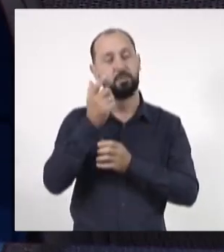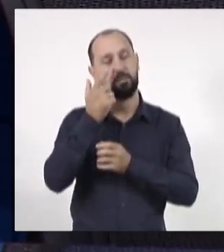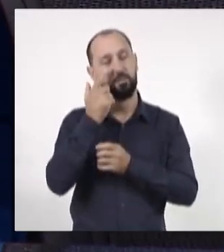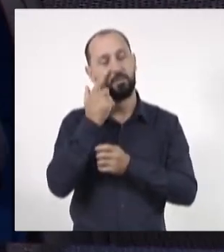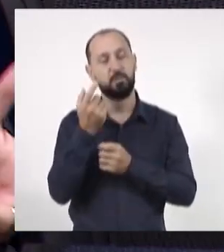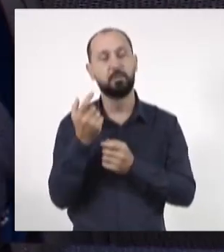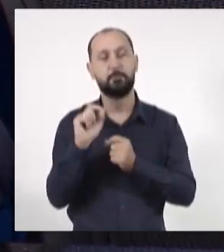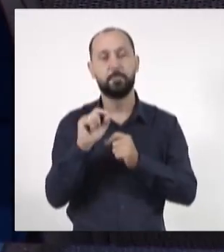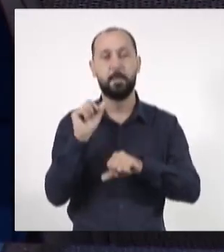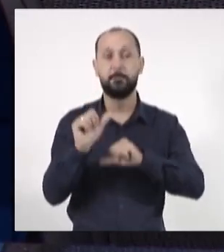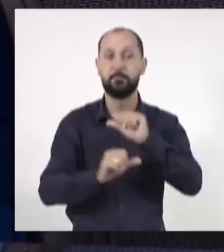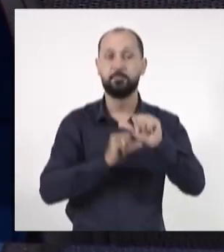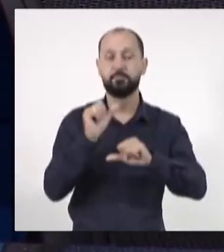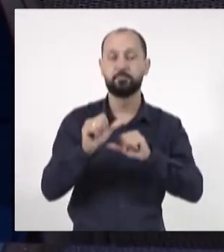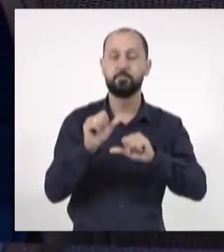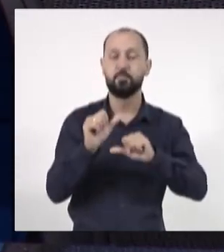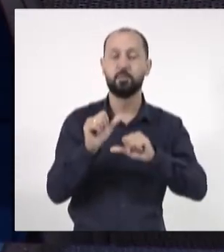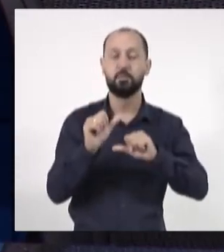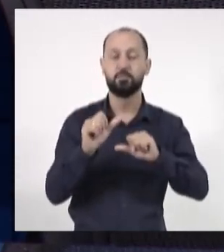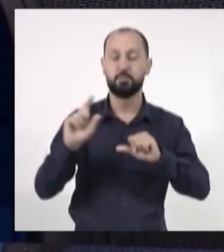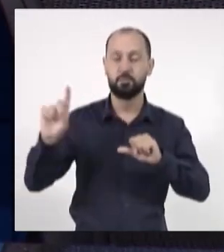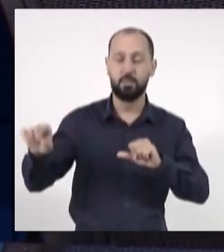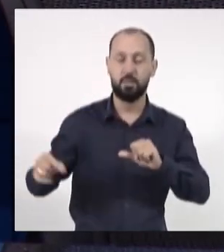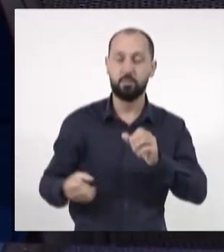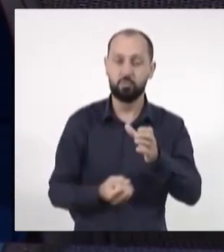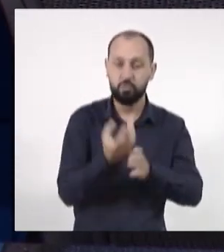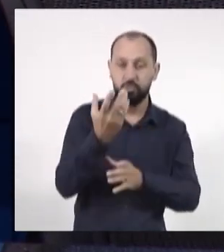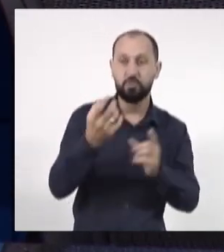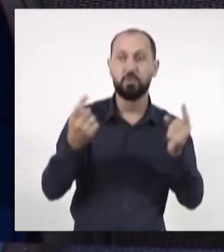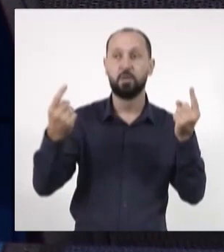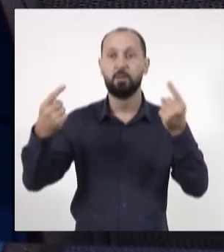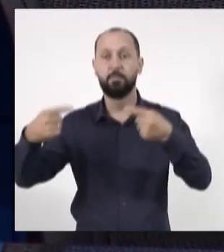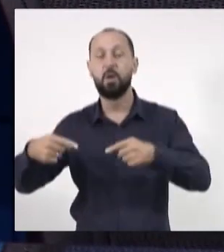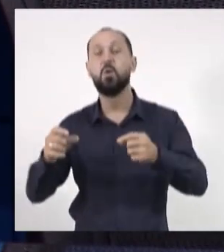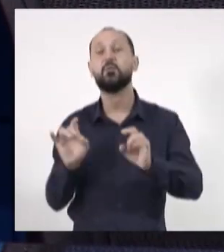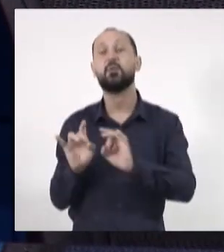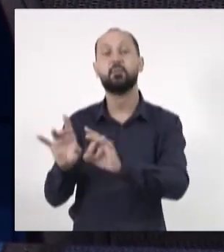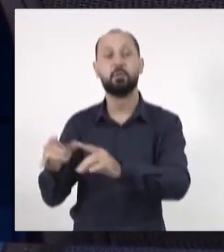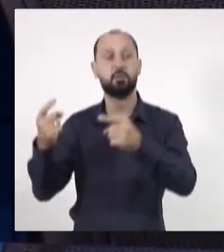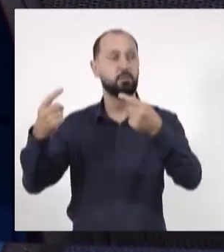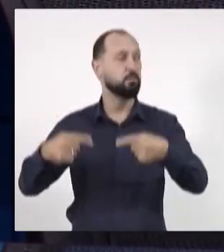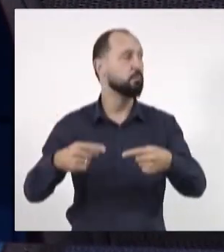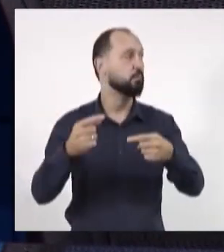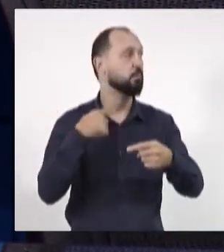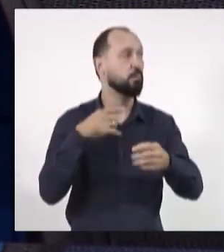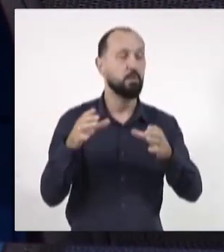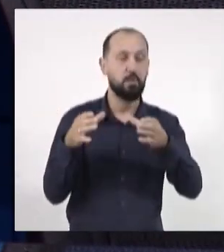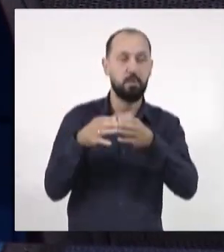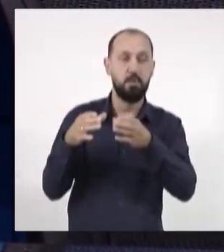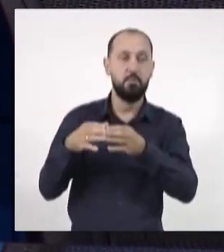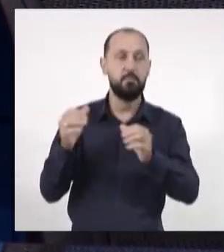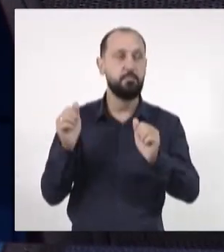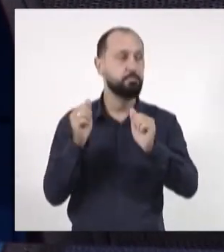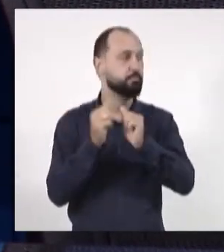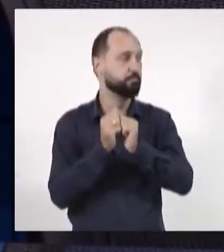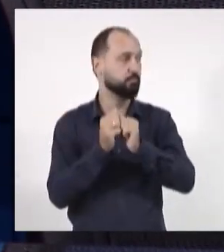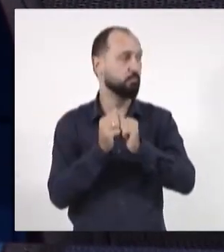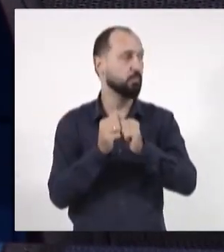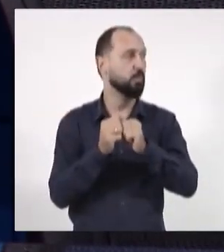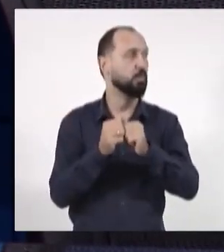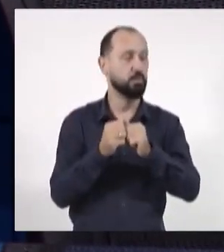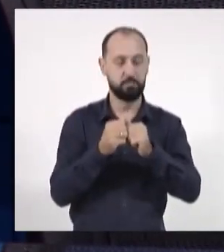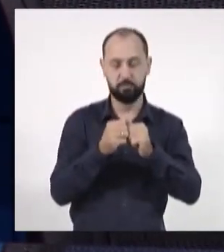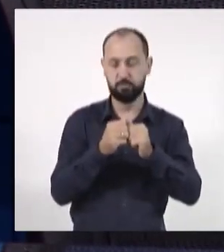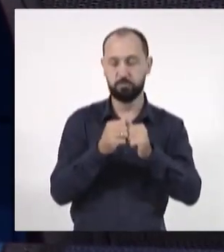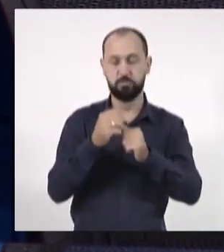preocupação essa mudança da origem para o destino, nós temos que debater e levar junto a Confederação, junto aos